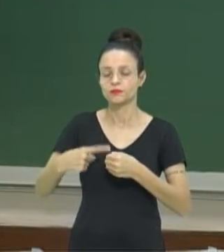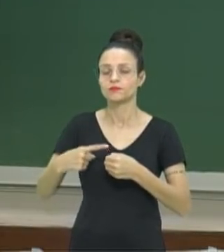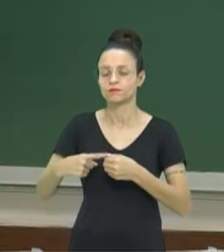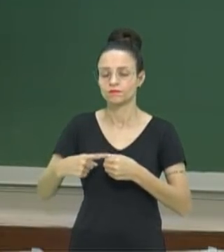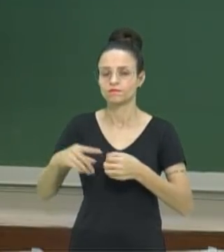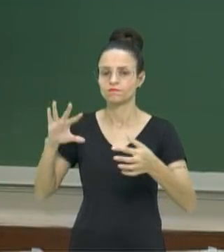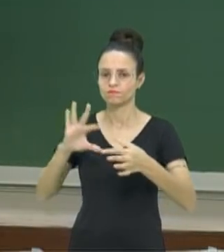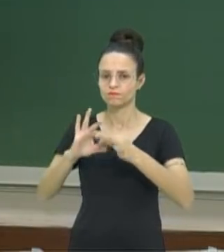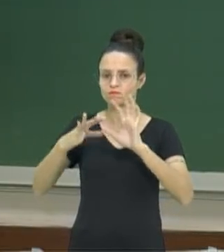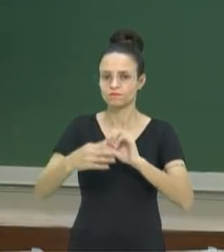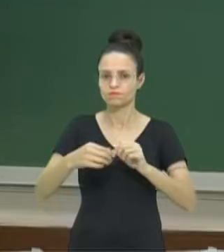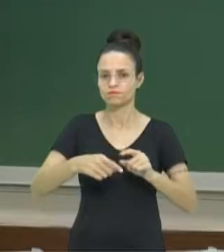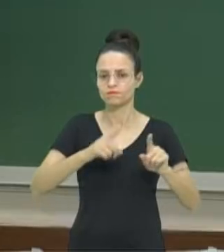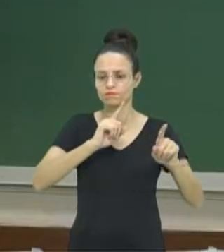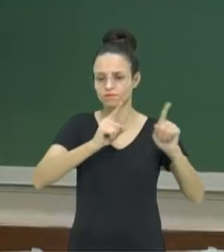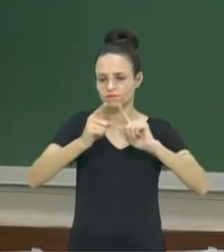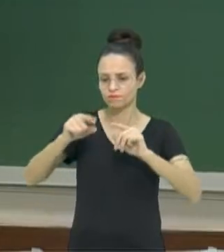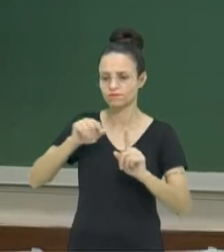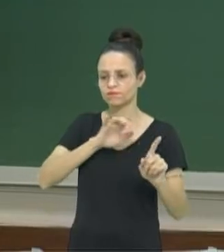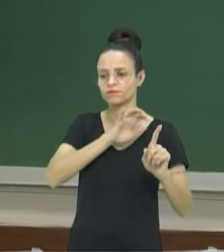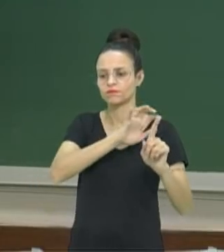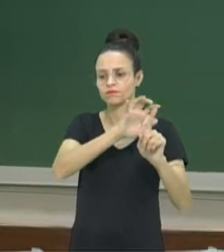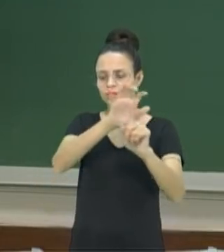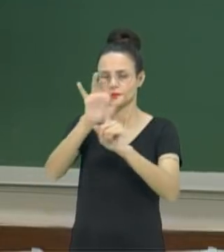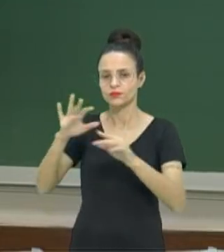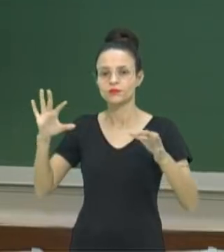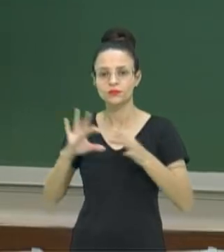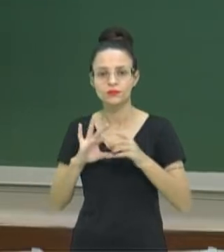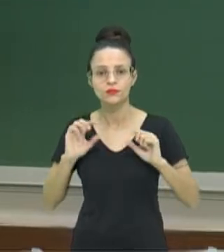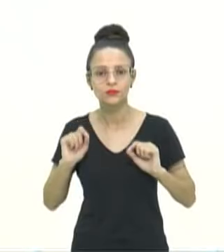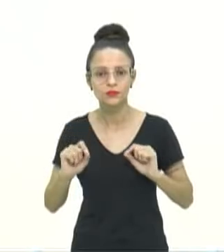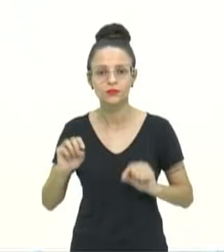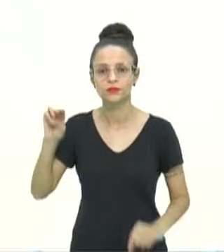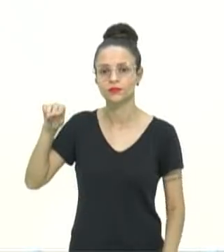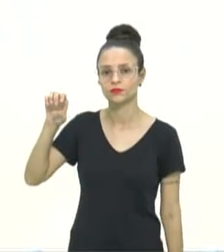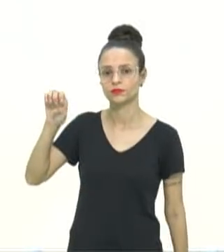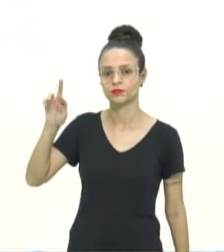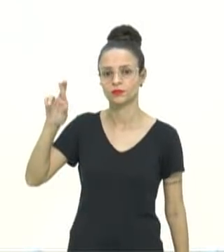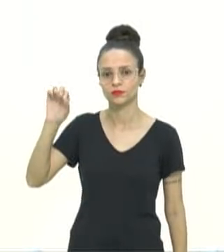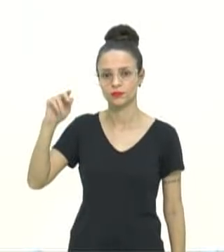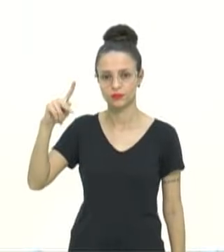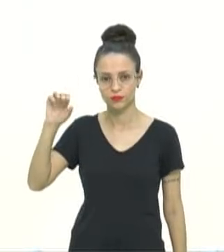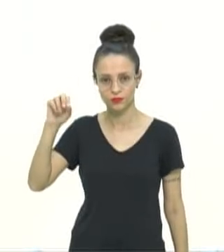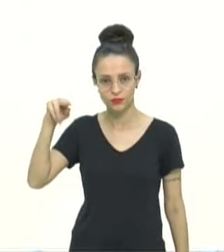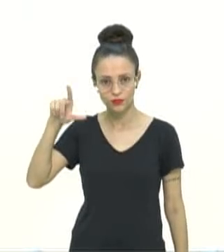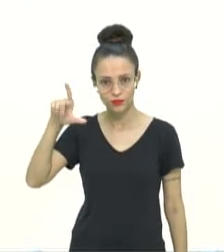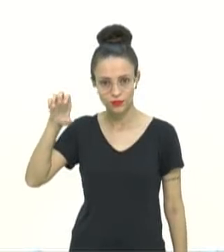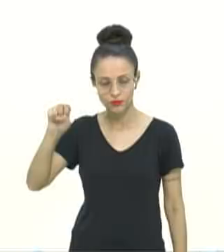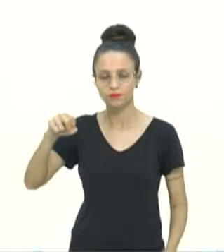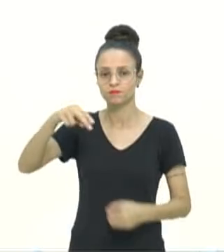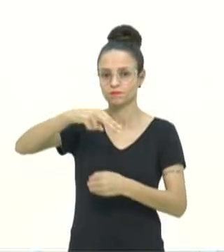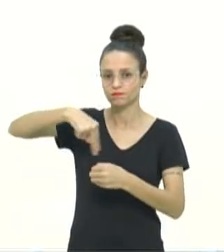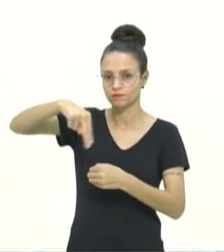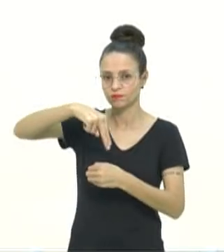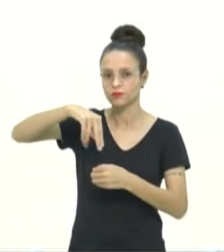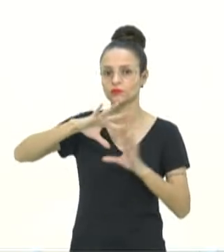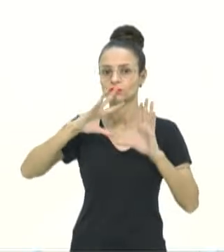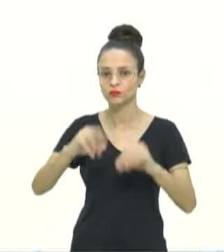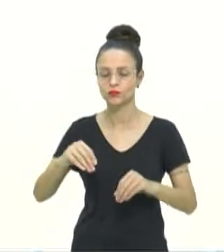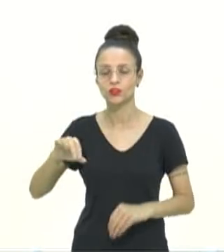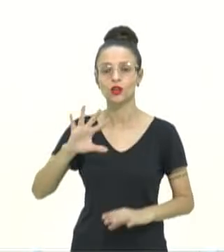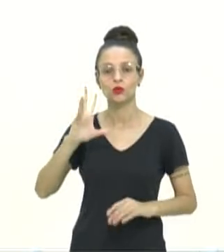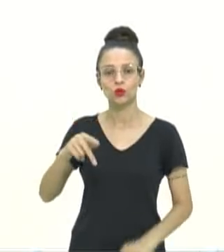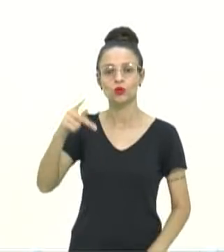rede urbana nacional, estabelecendo áreas de influência, correspondem às metrópoles nacionais. Todo o país